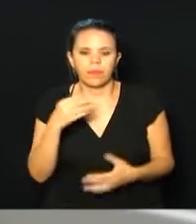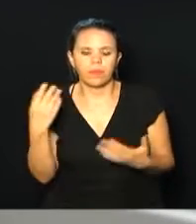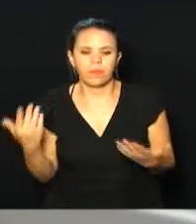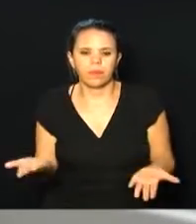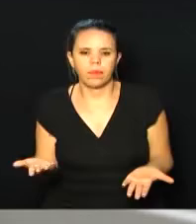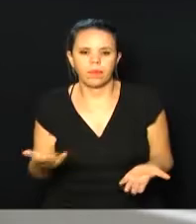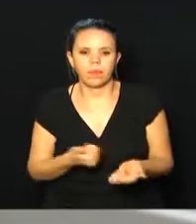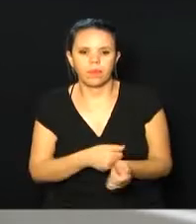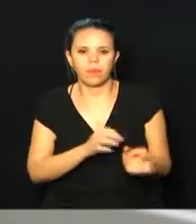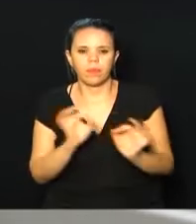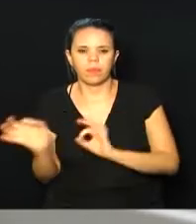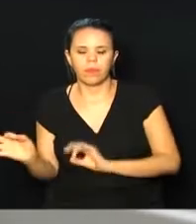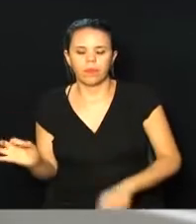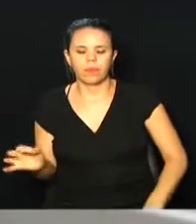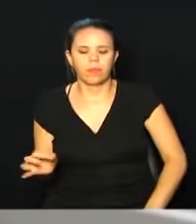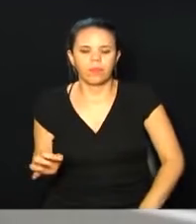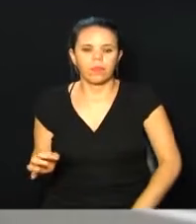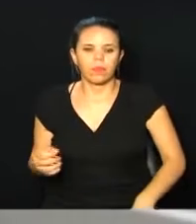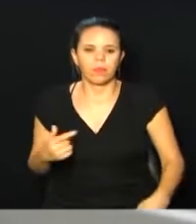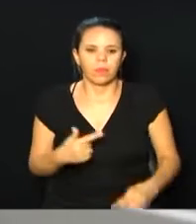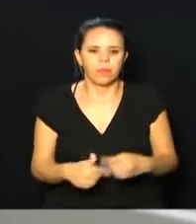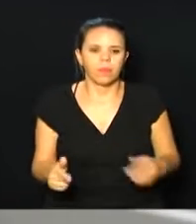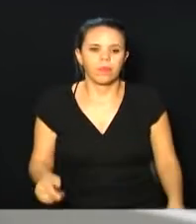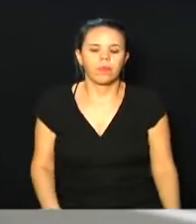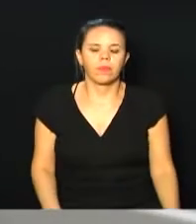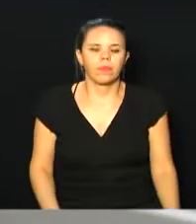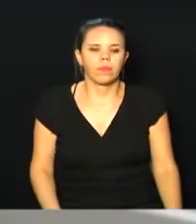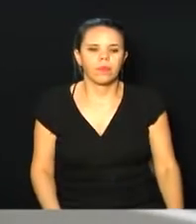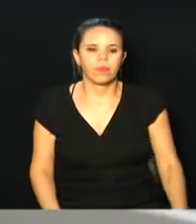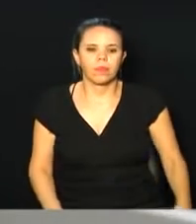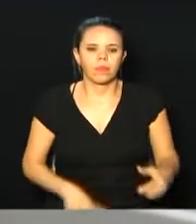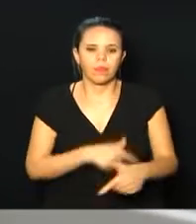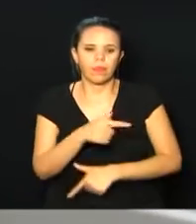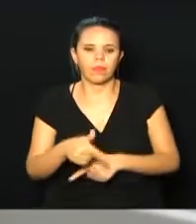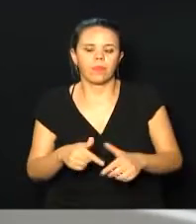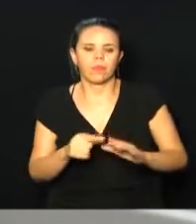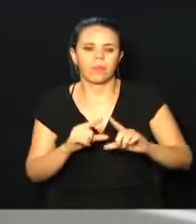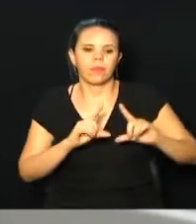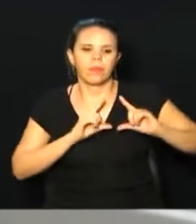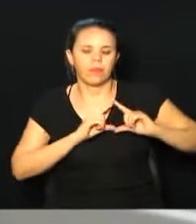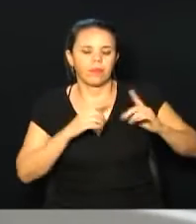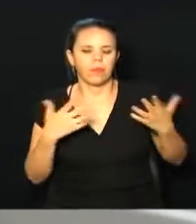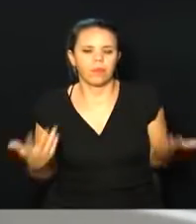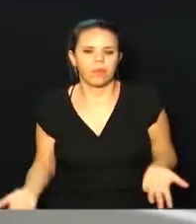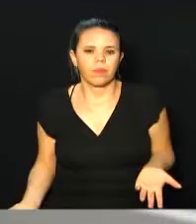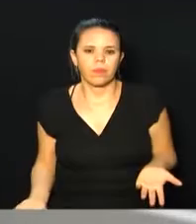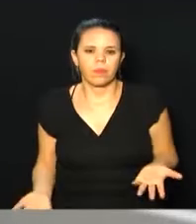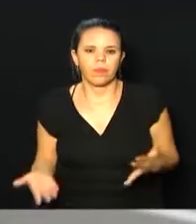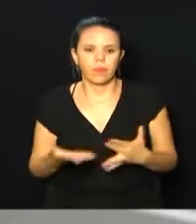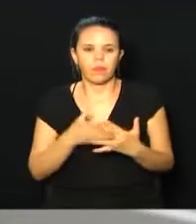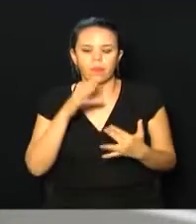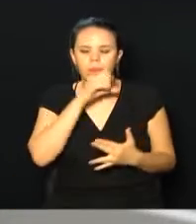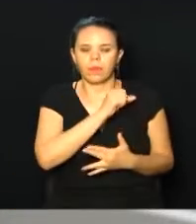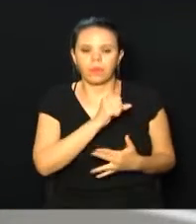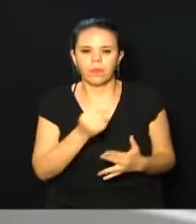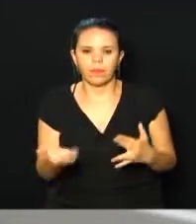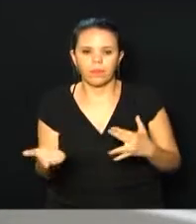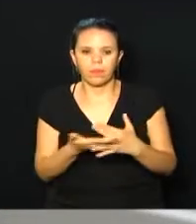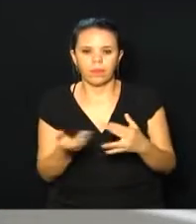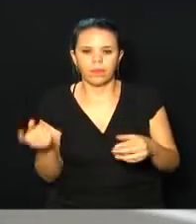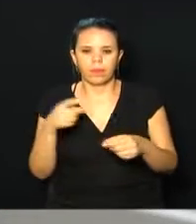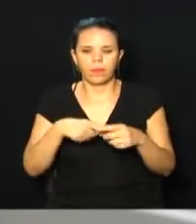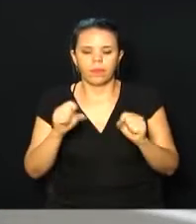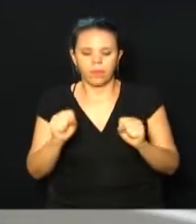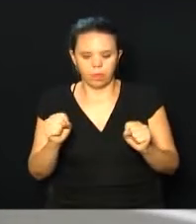vai acompanhando essa situação toda, mas muito trabalho para a Defesa Civil. Questão de ordem vai para um breve intervalo, você